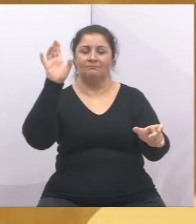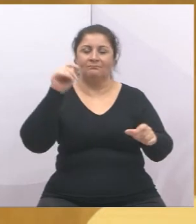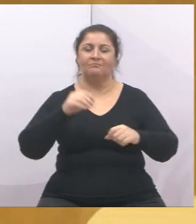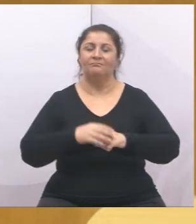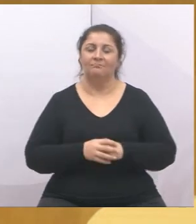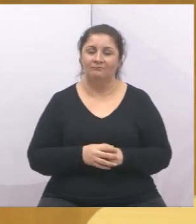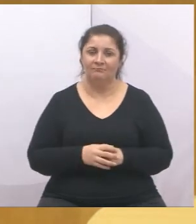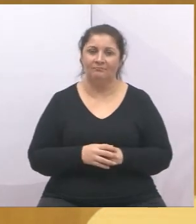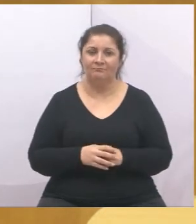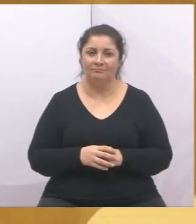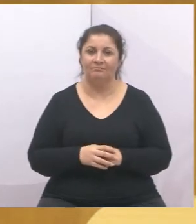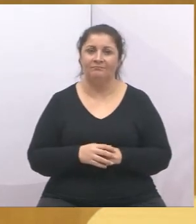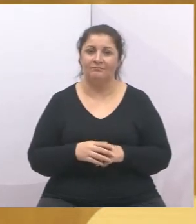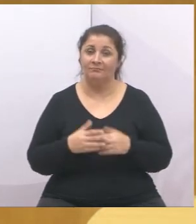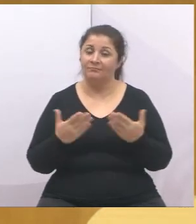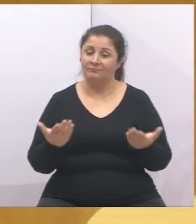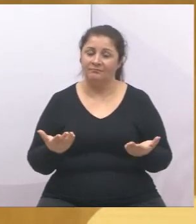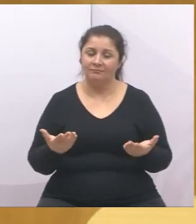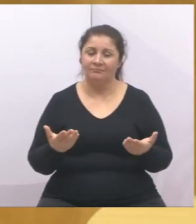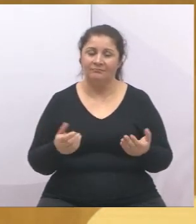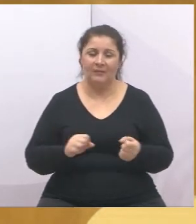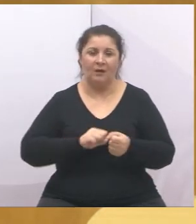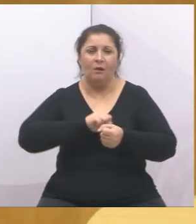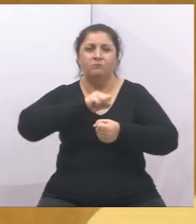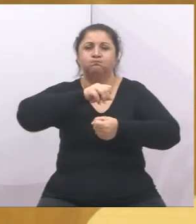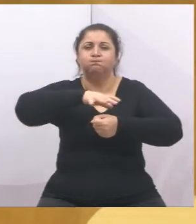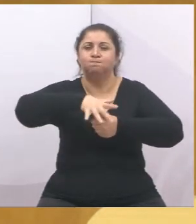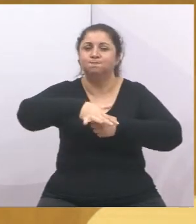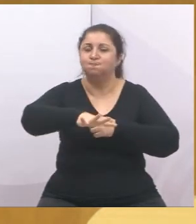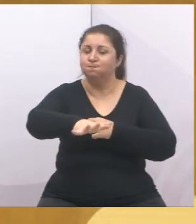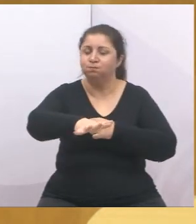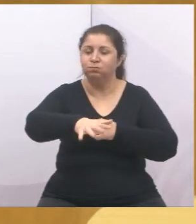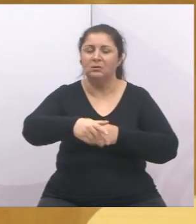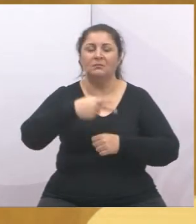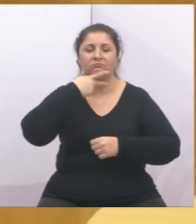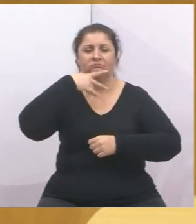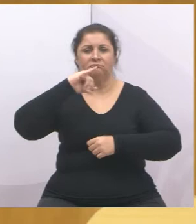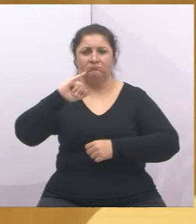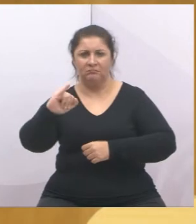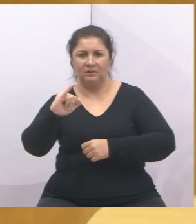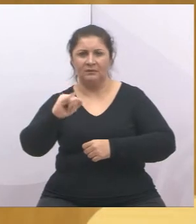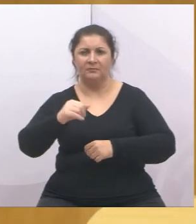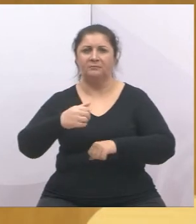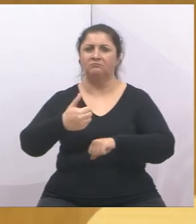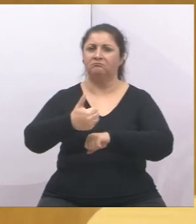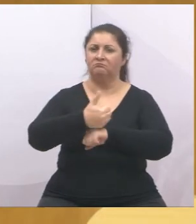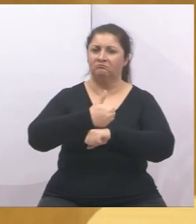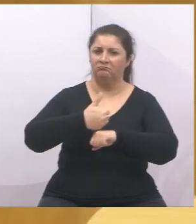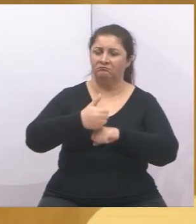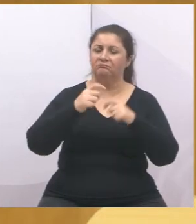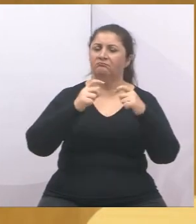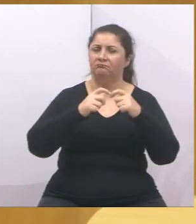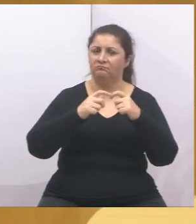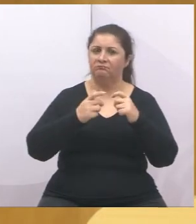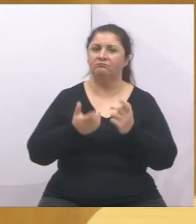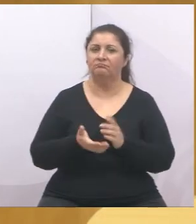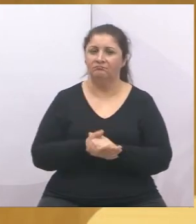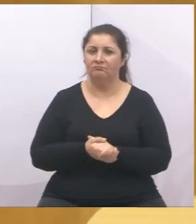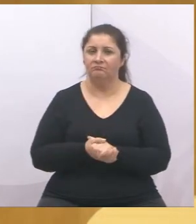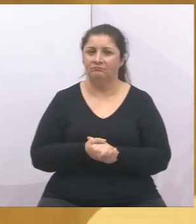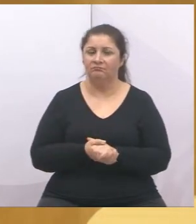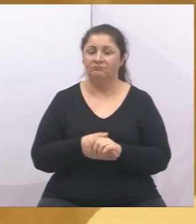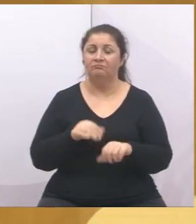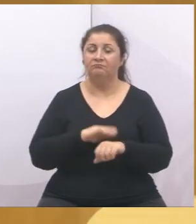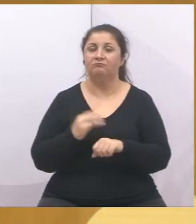ser humano, isso se transbordou para ser um grande pai, para ser um grande médico e, sobretudo, uma